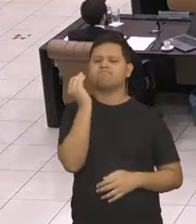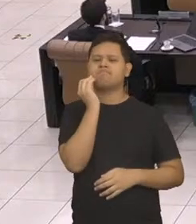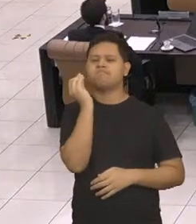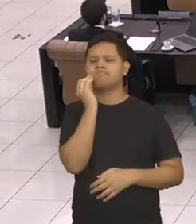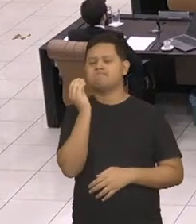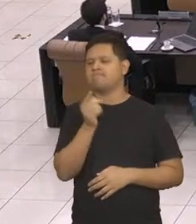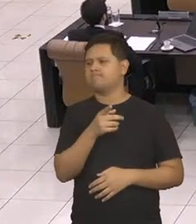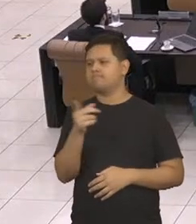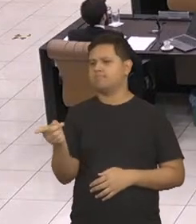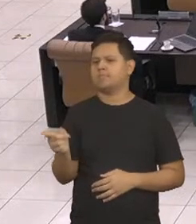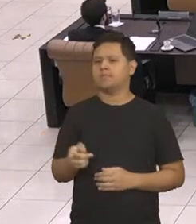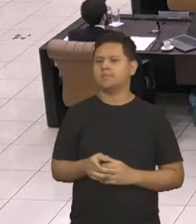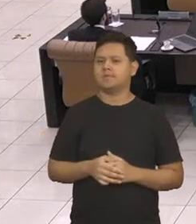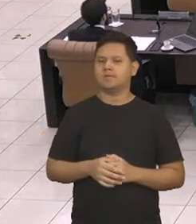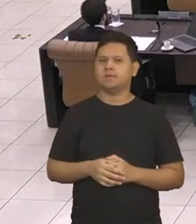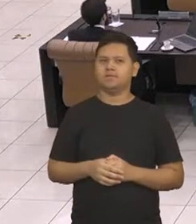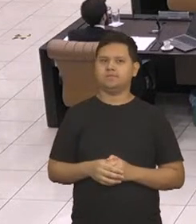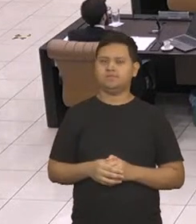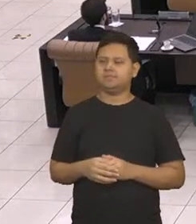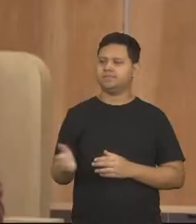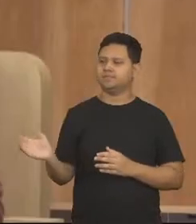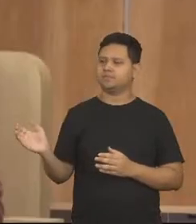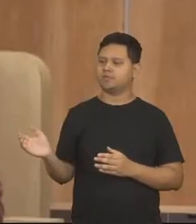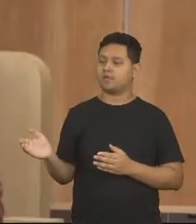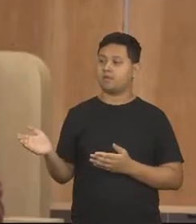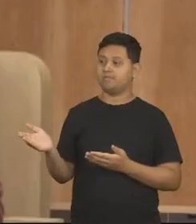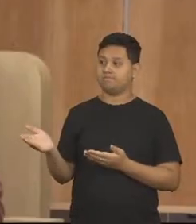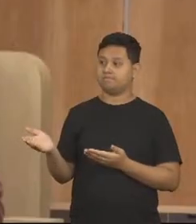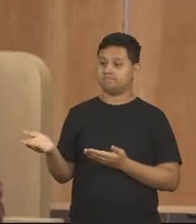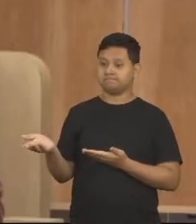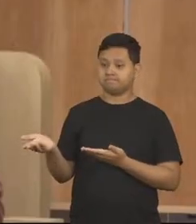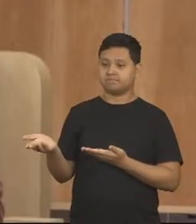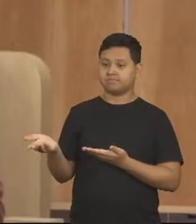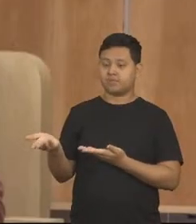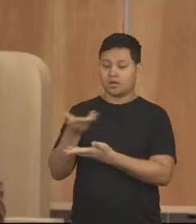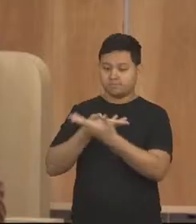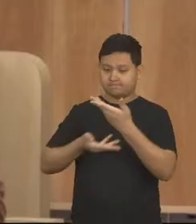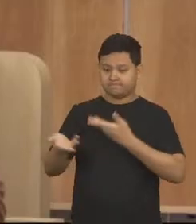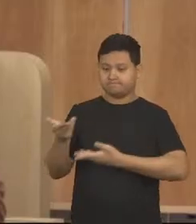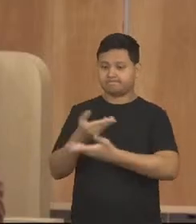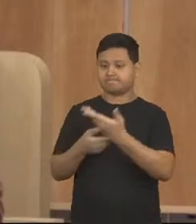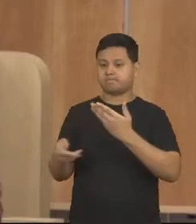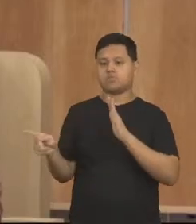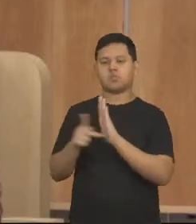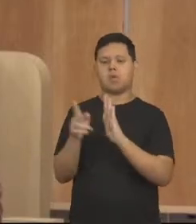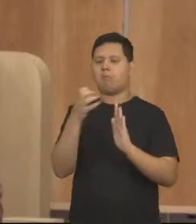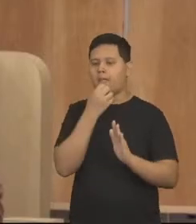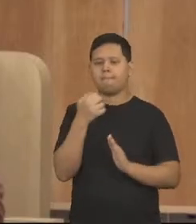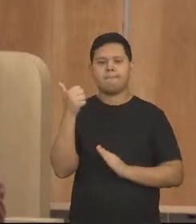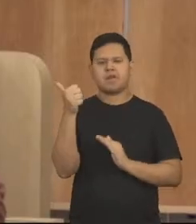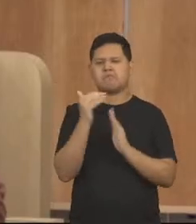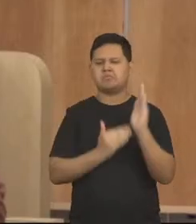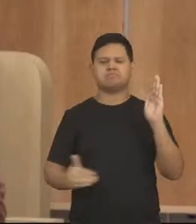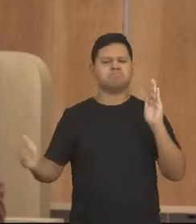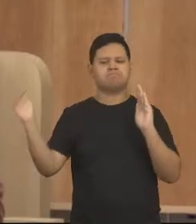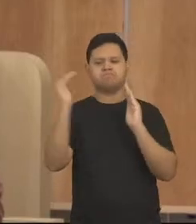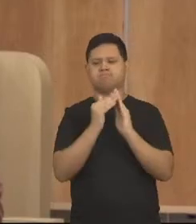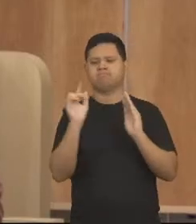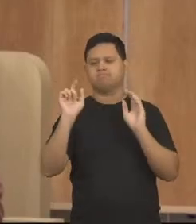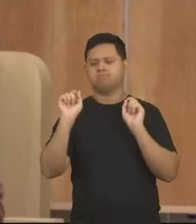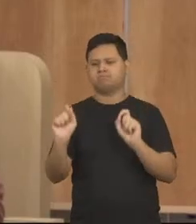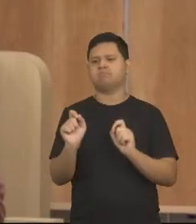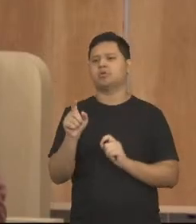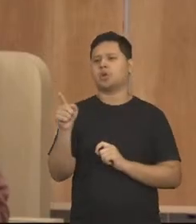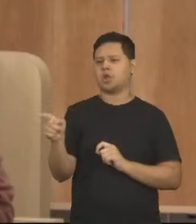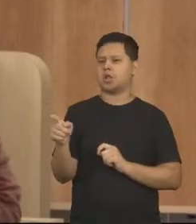temos de trazer programas num grau de excelência lá em cima, olha,